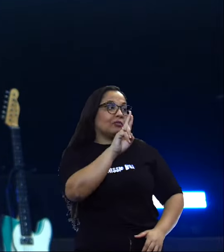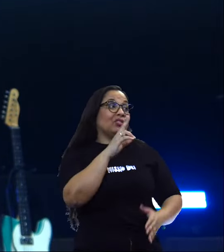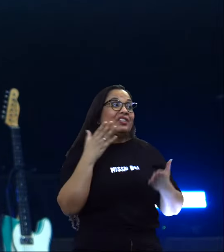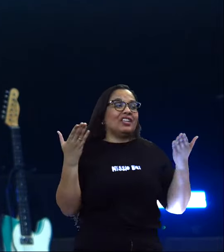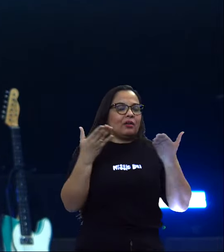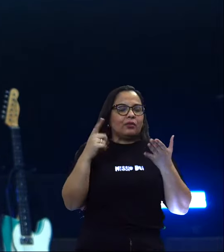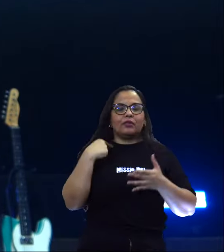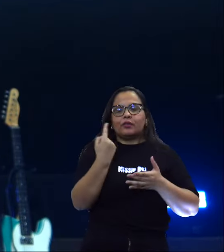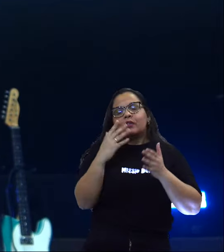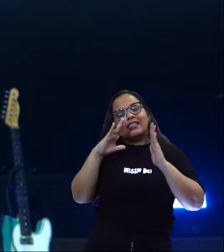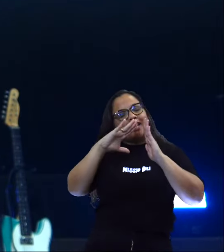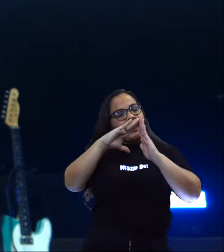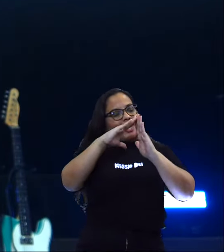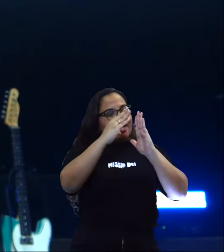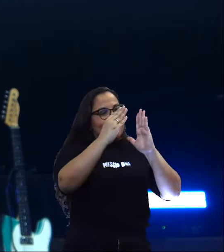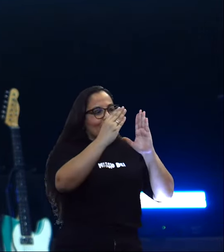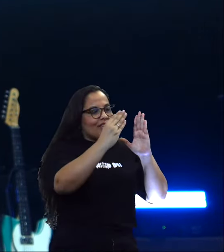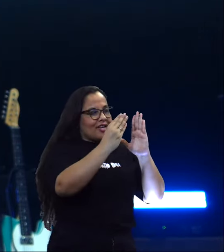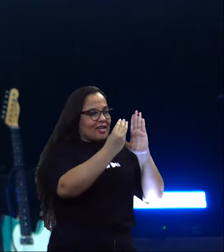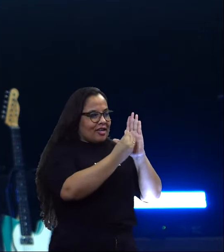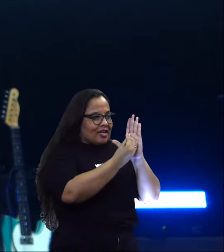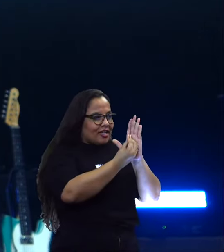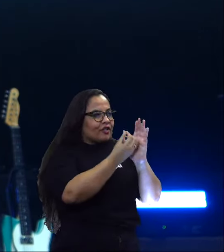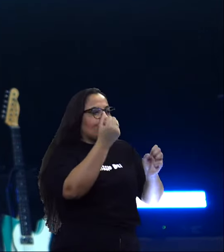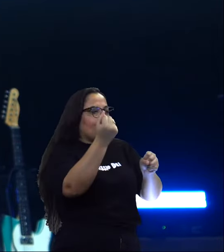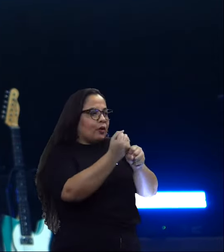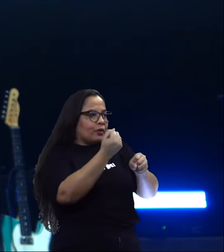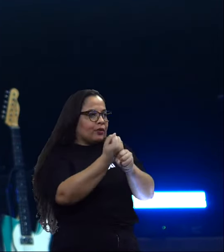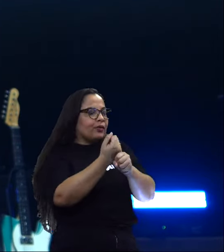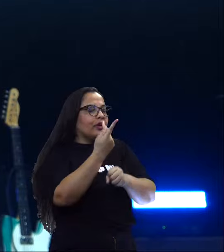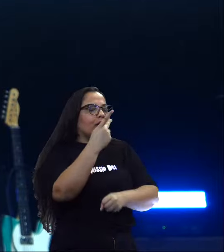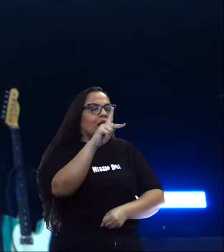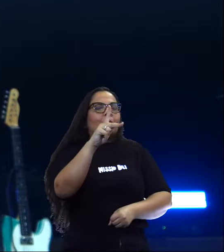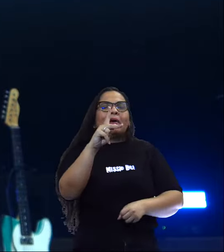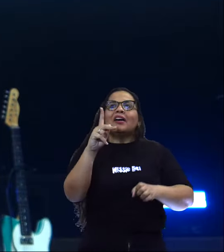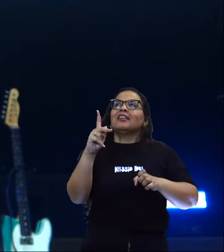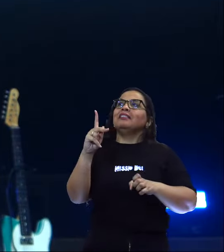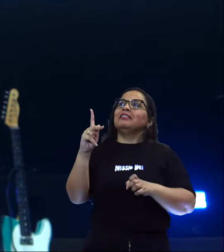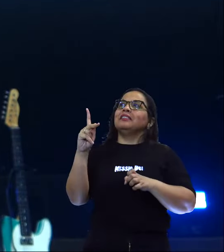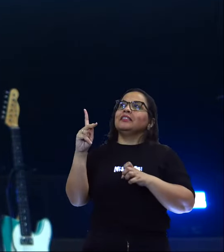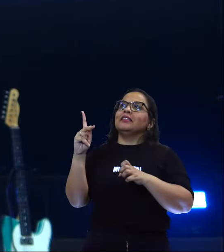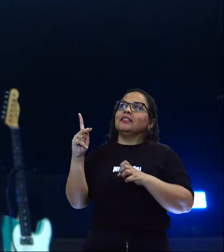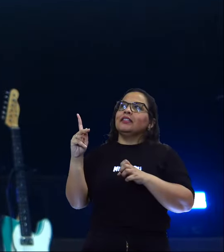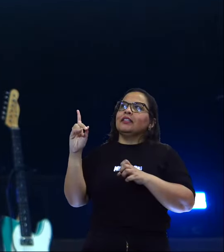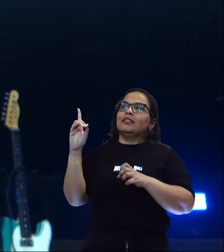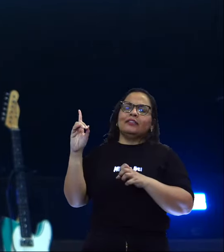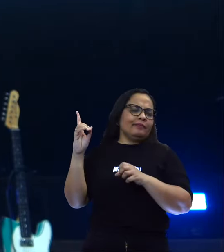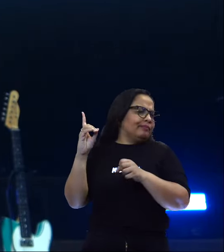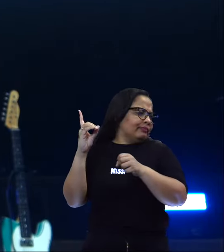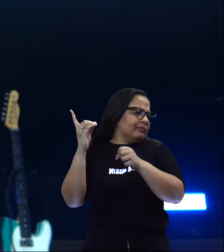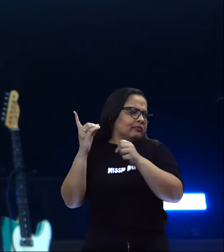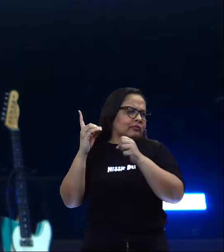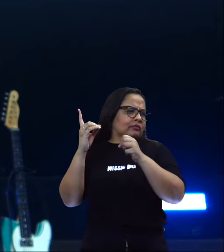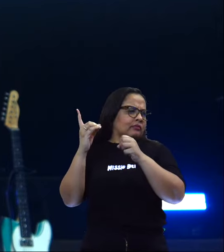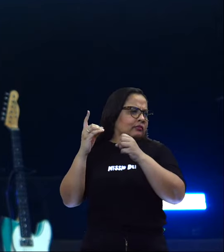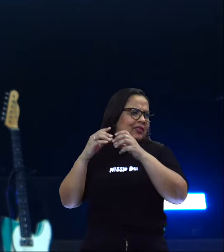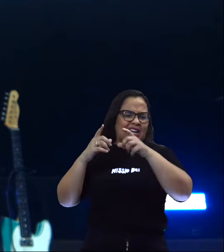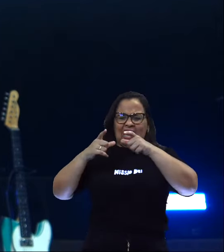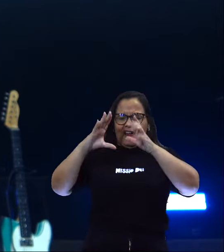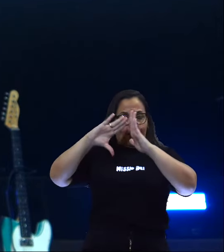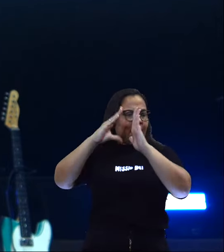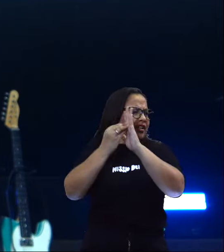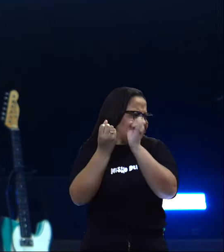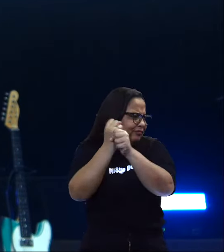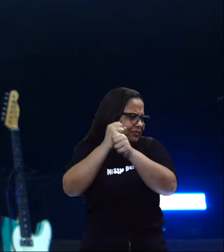Não podemos impedir a obra de Deus, às vezes atrasamos ela, como foi no caso do povo, mas os propósitos